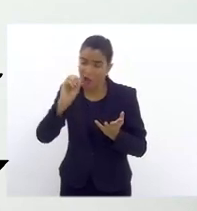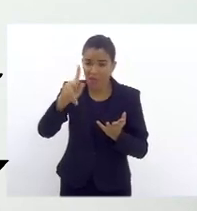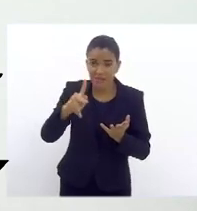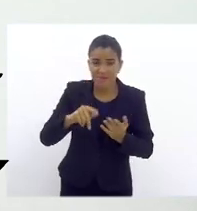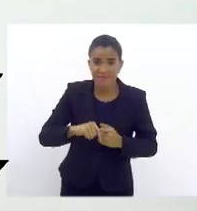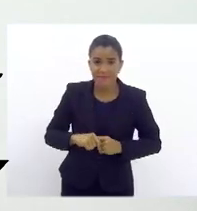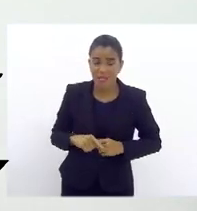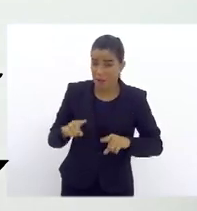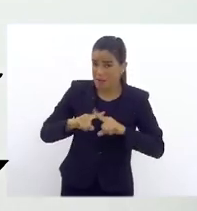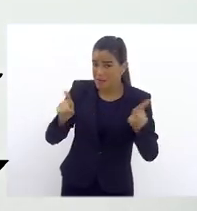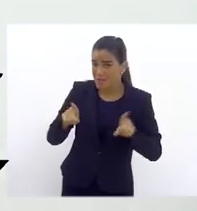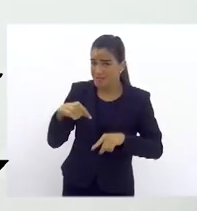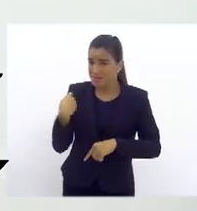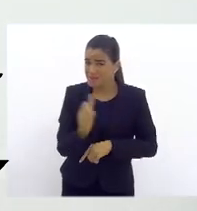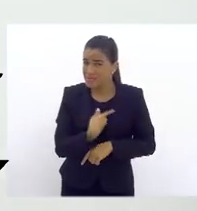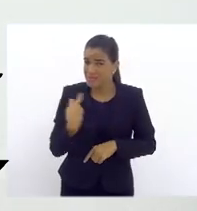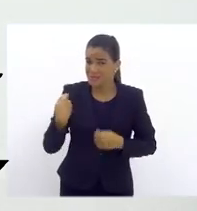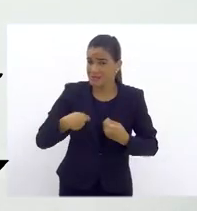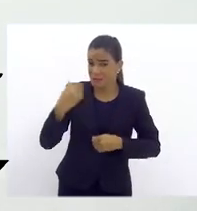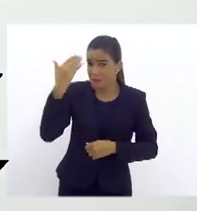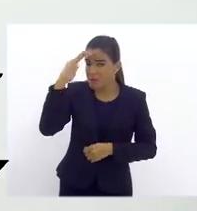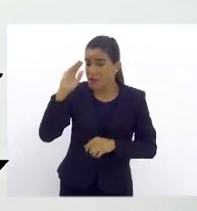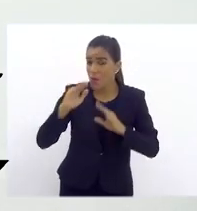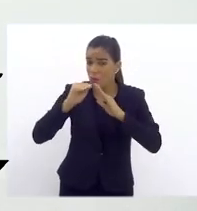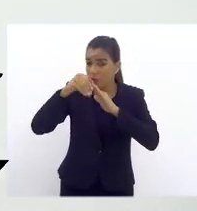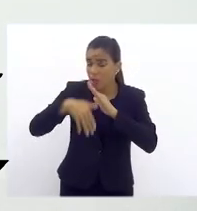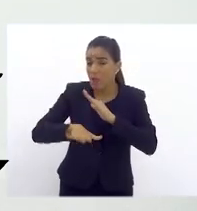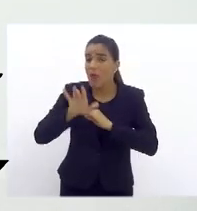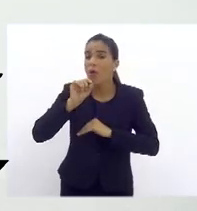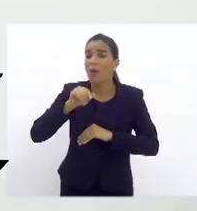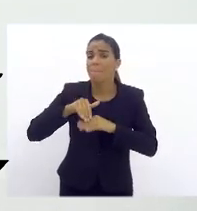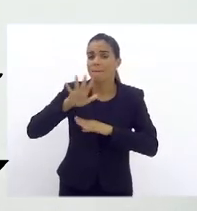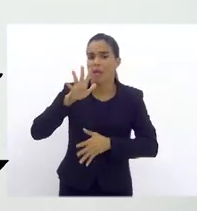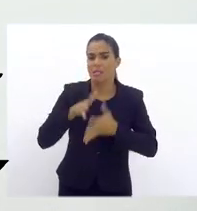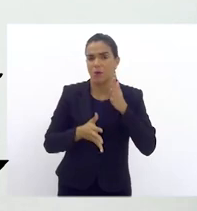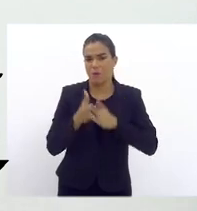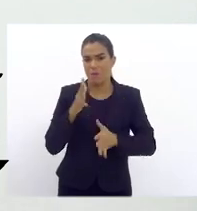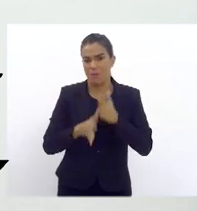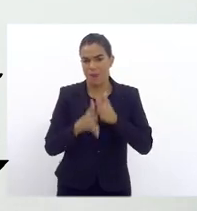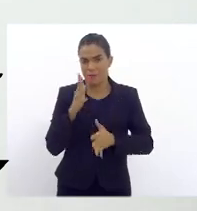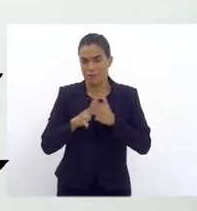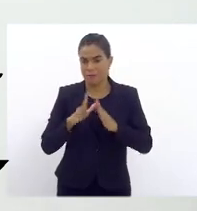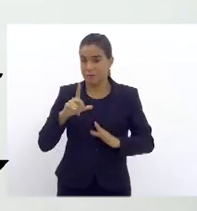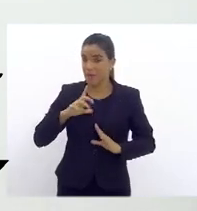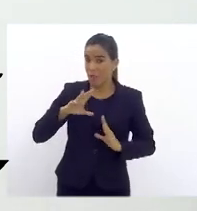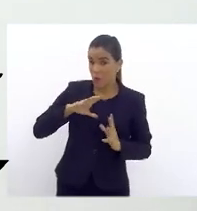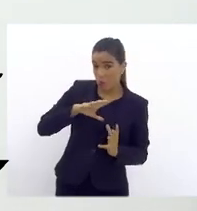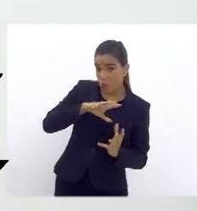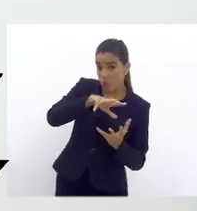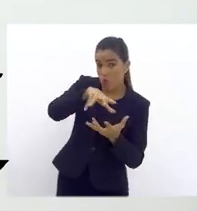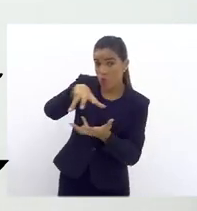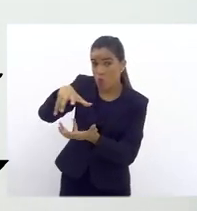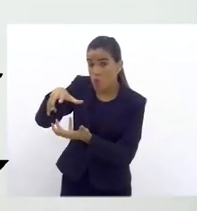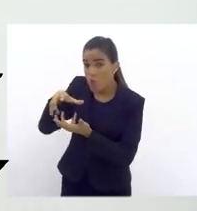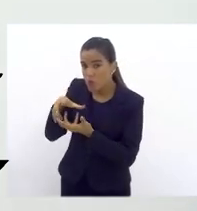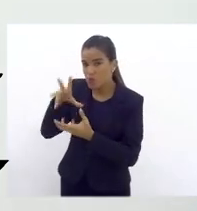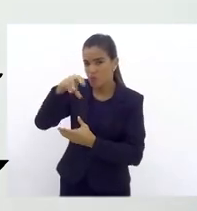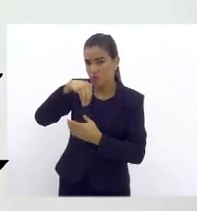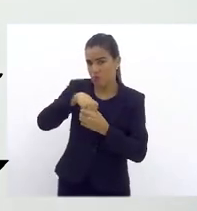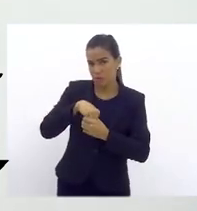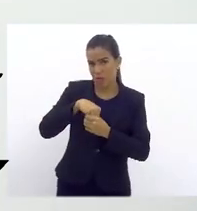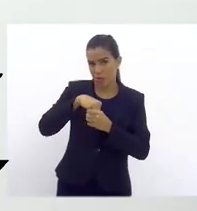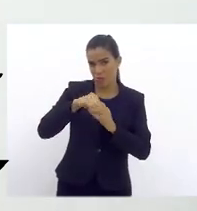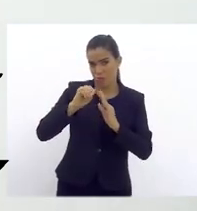mas a gente tem que entender que o terreiro é mais complexo do que isso a gente tem um mundo ali dentro onde tem educação